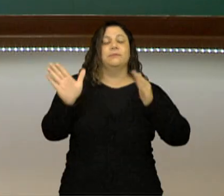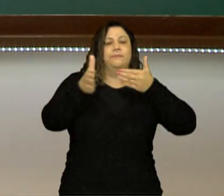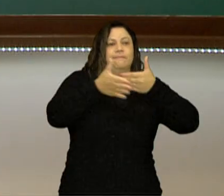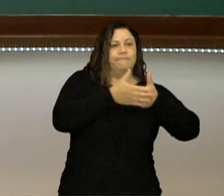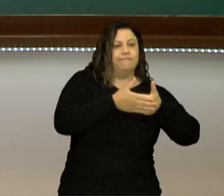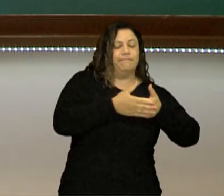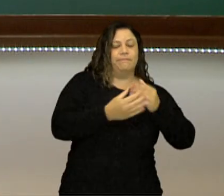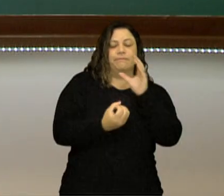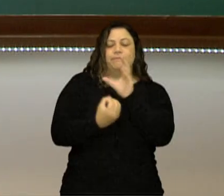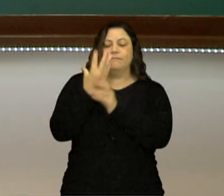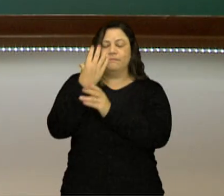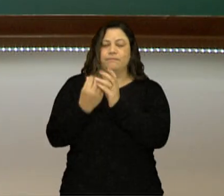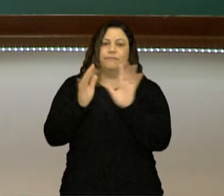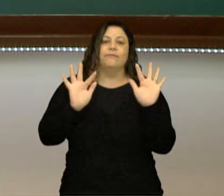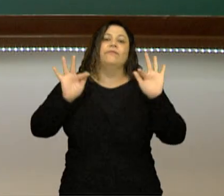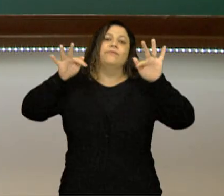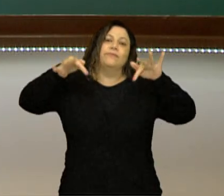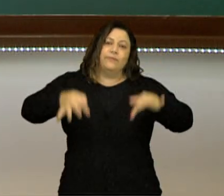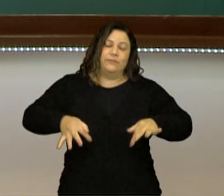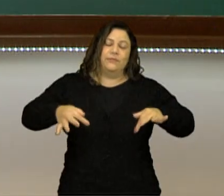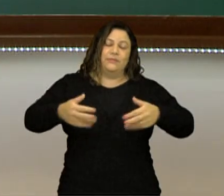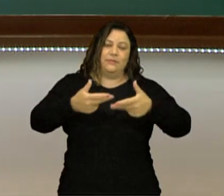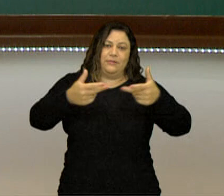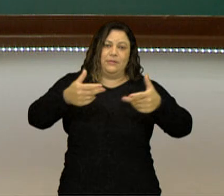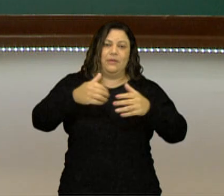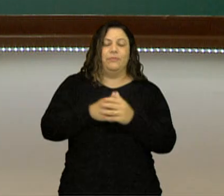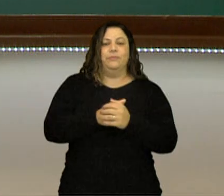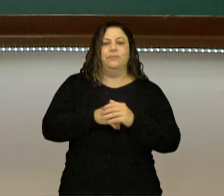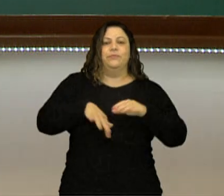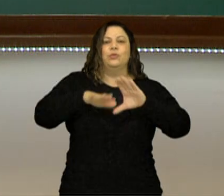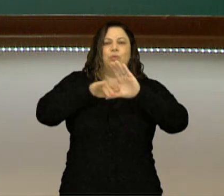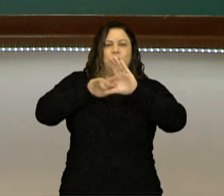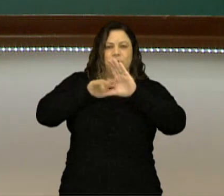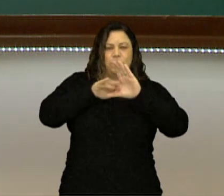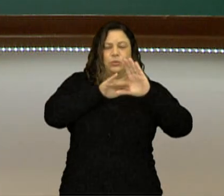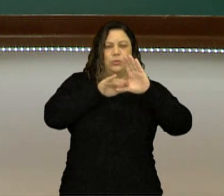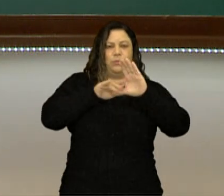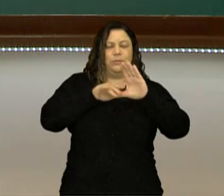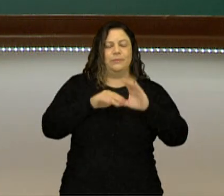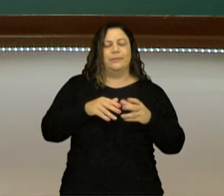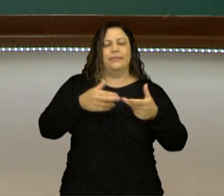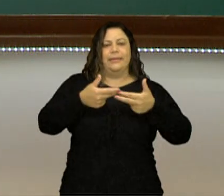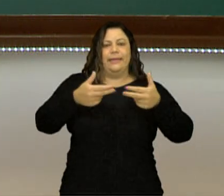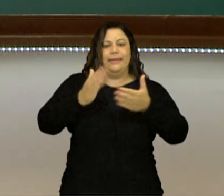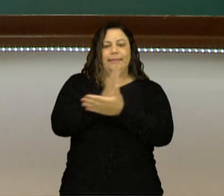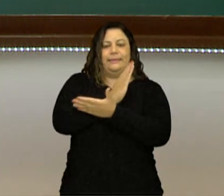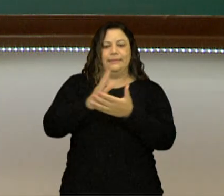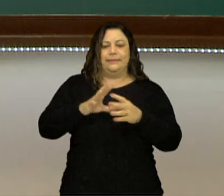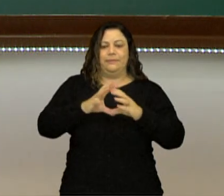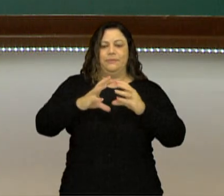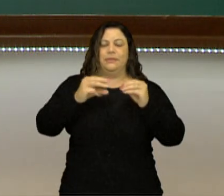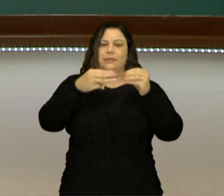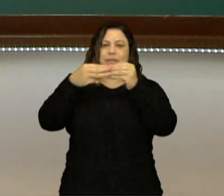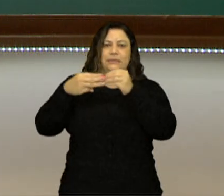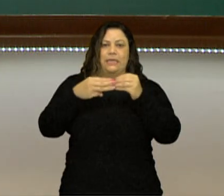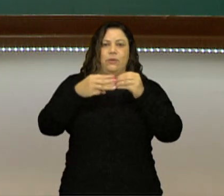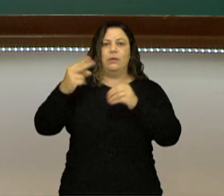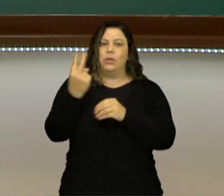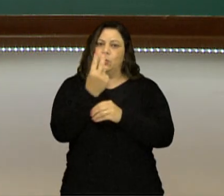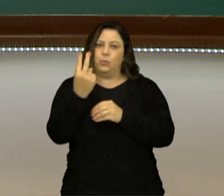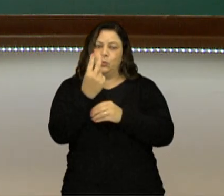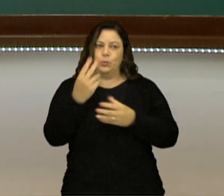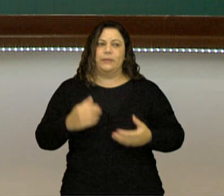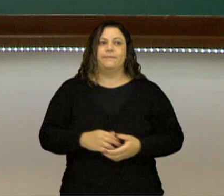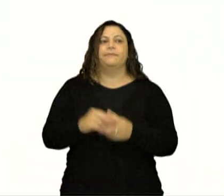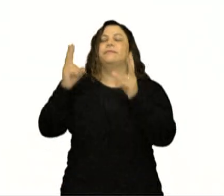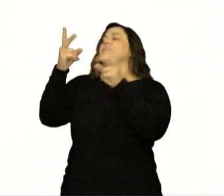a formação final, separação do citoplasma com as duas novas células se formando. A fase da